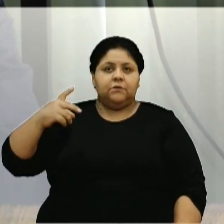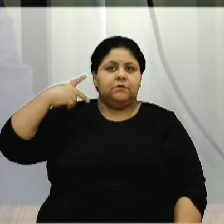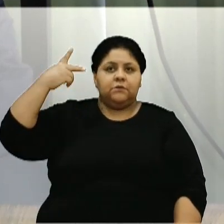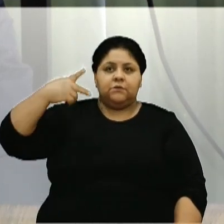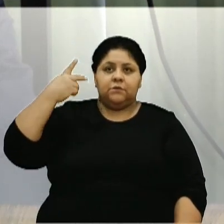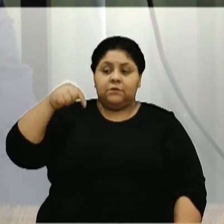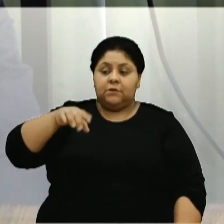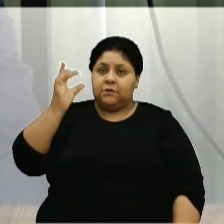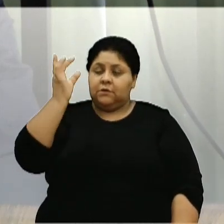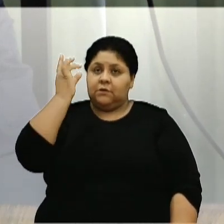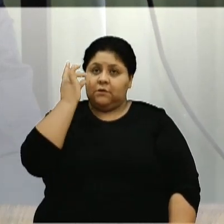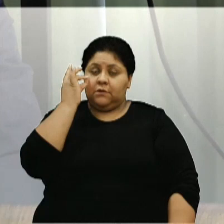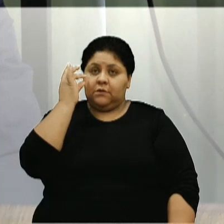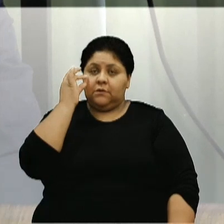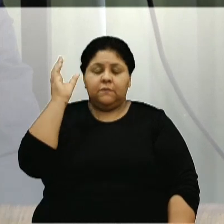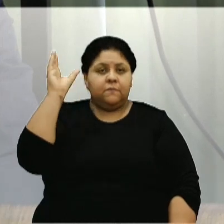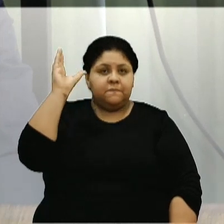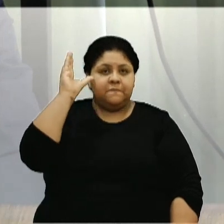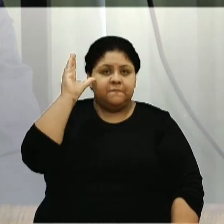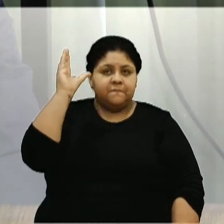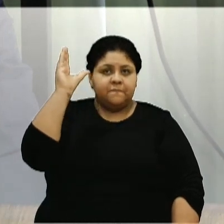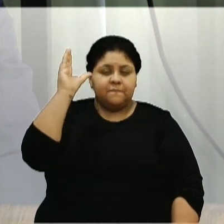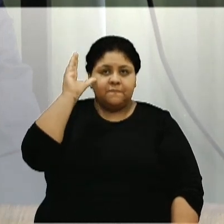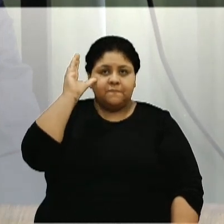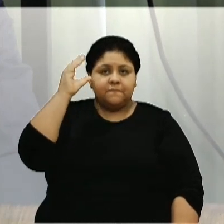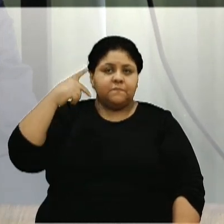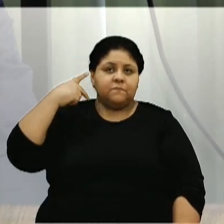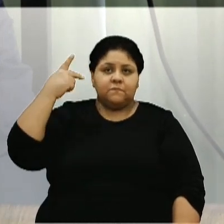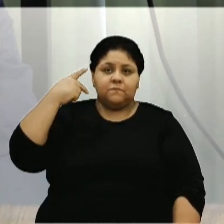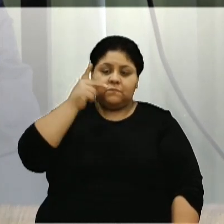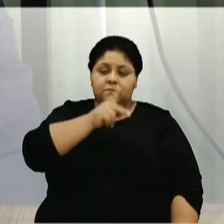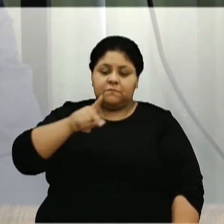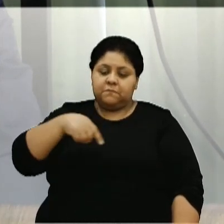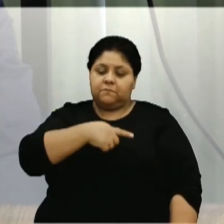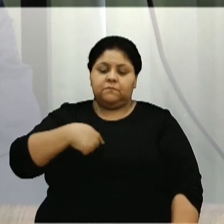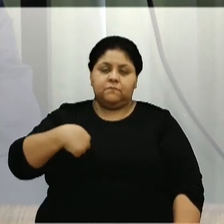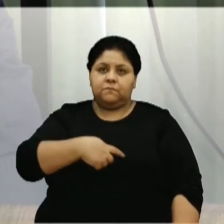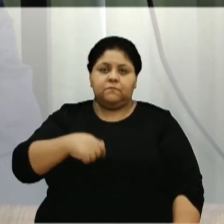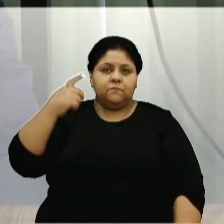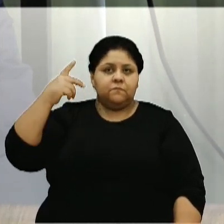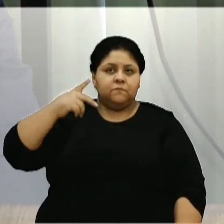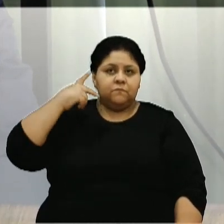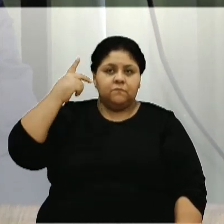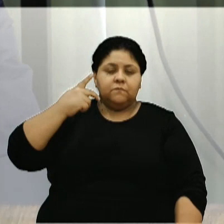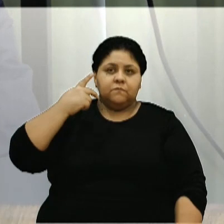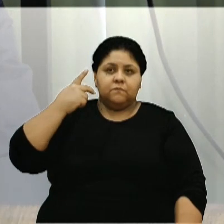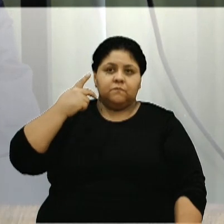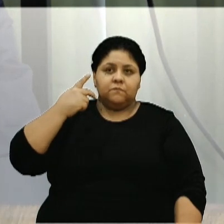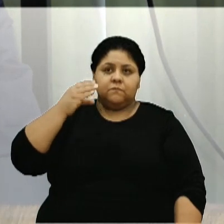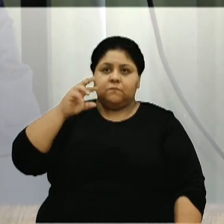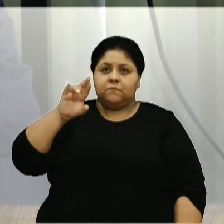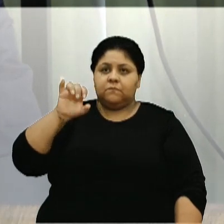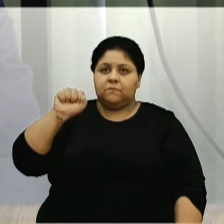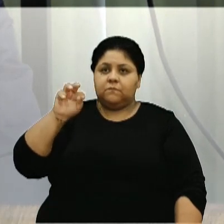Vereadores aqui presentes: vereador Olmir Cadori, vereador Ricardo Zanquim, vereador Tenente